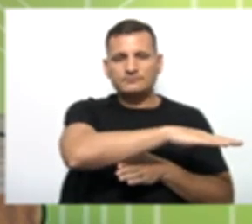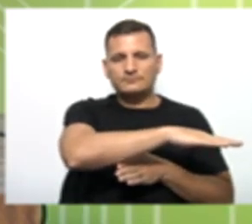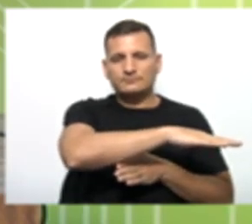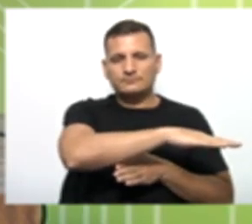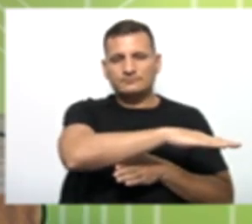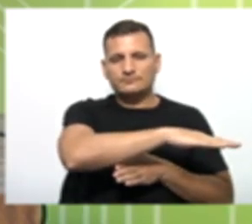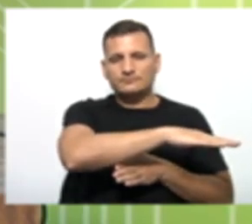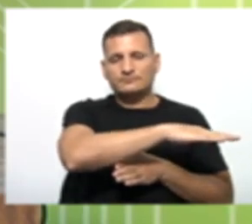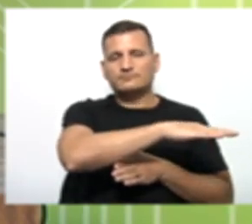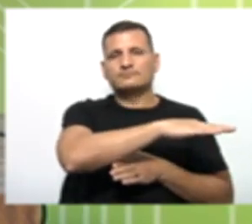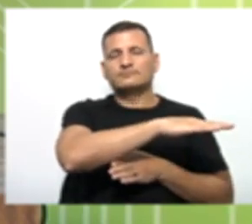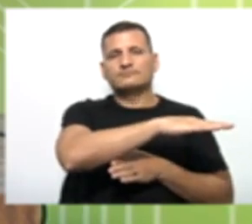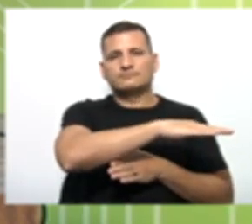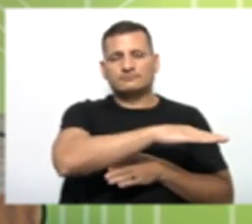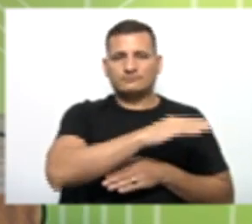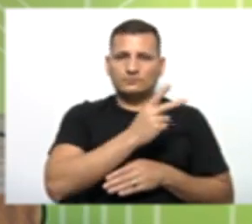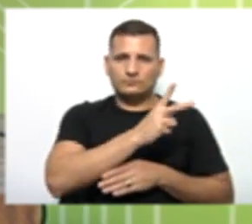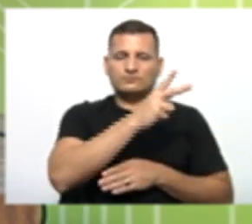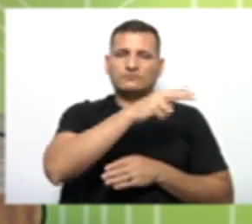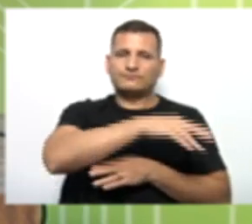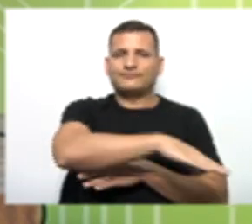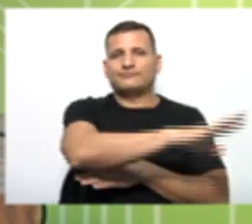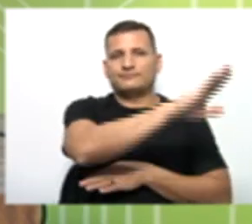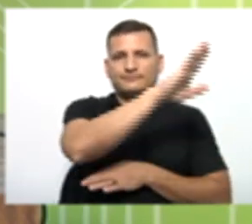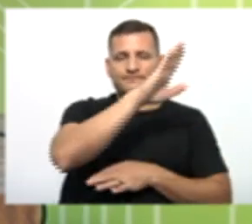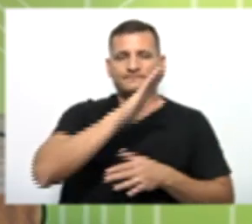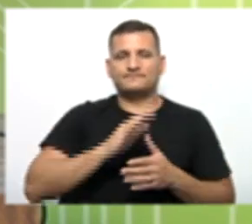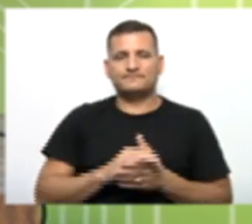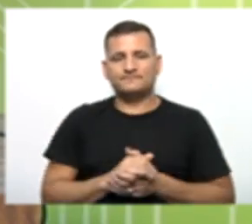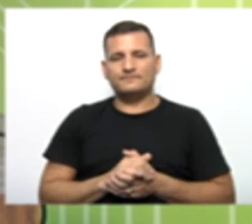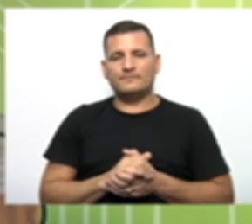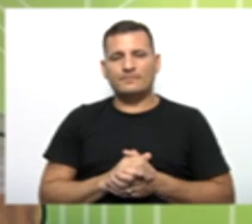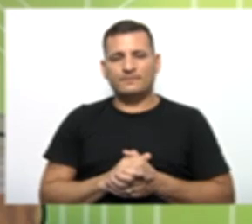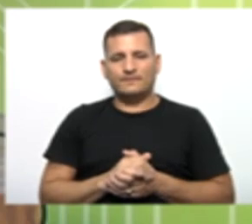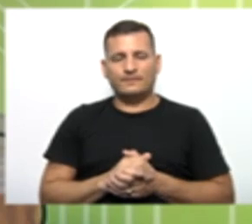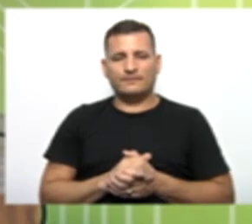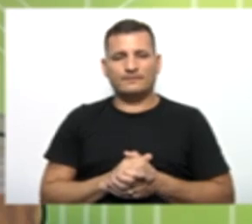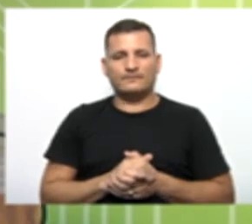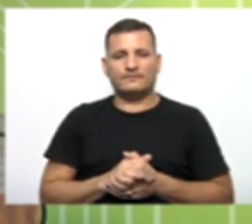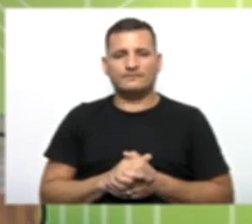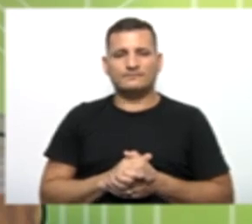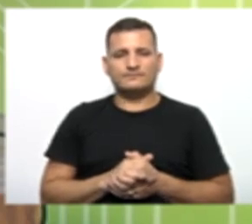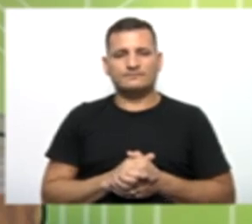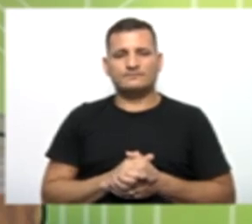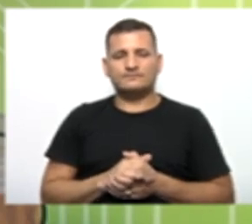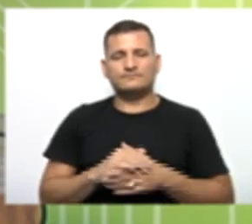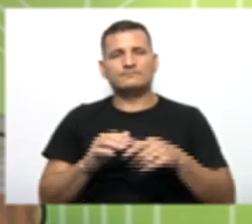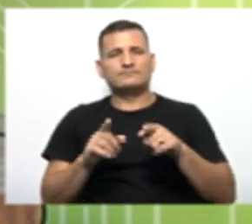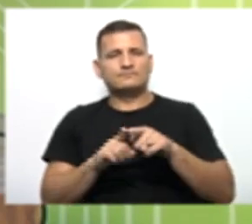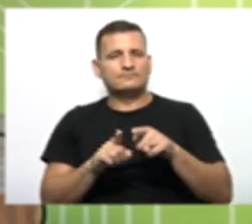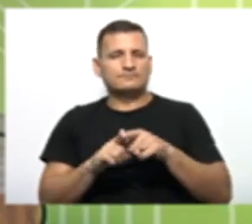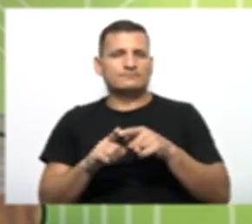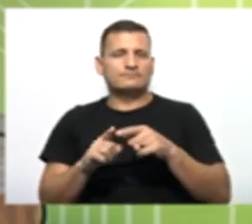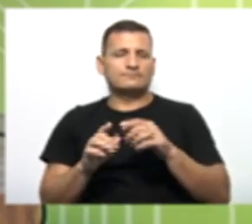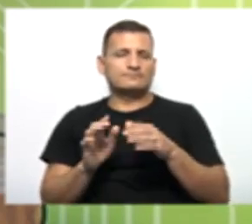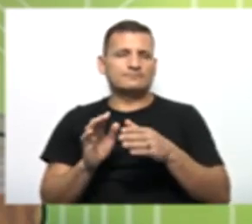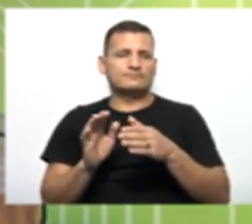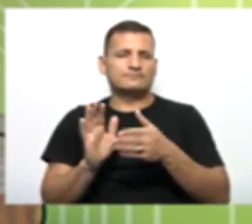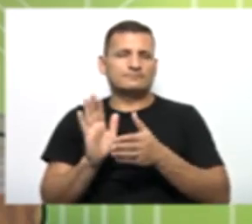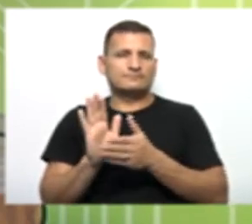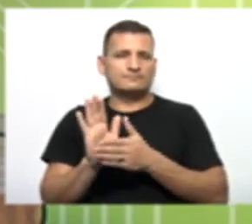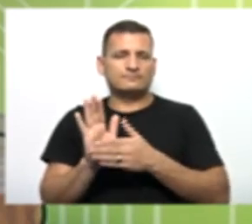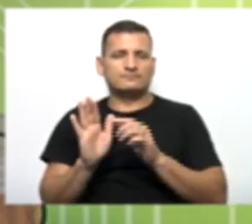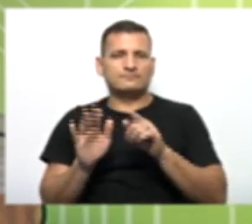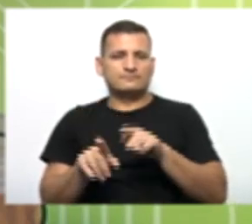pudessem passar pela usina e continuar rio abaixo. E também que ela havia promovido todas essas ações para movimentar